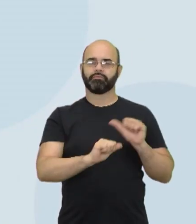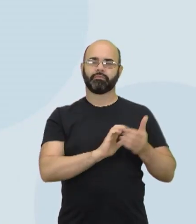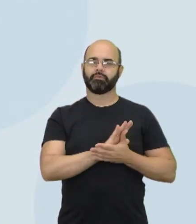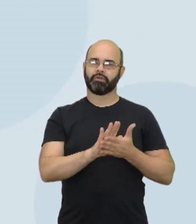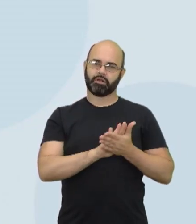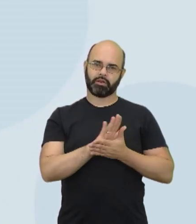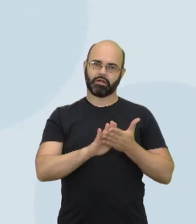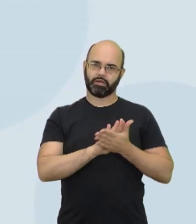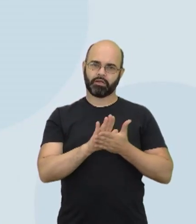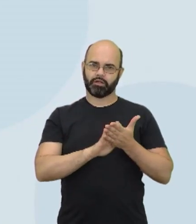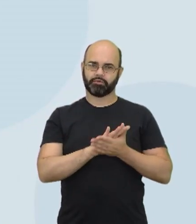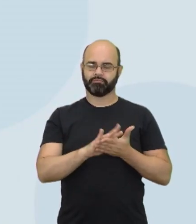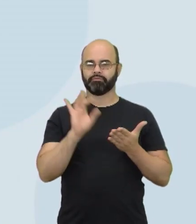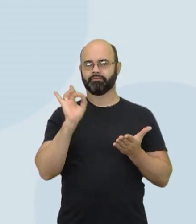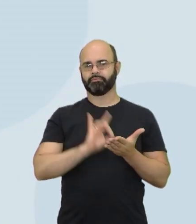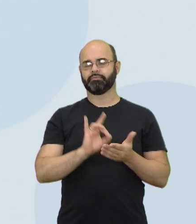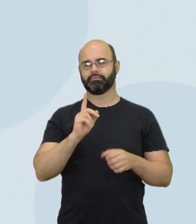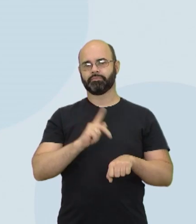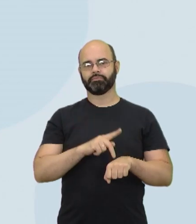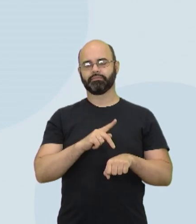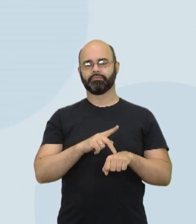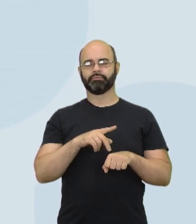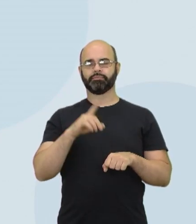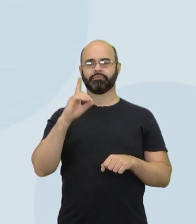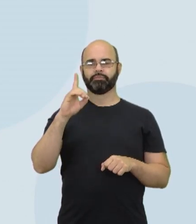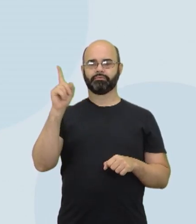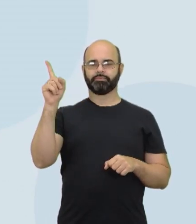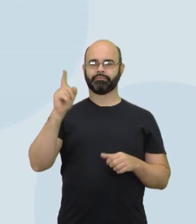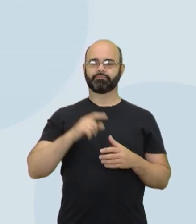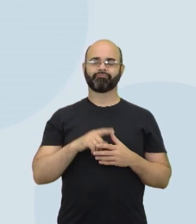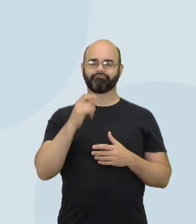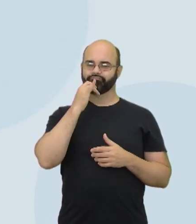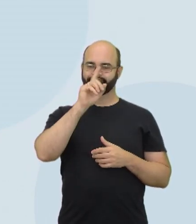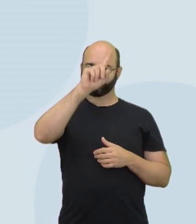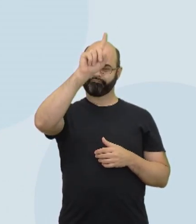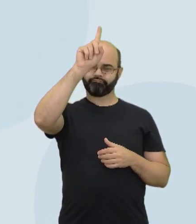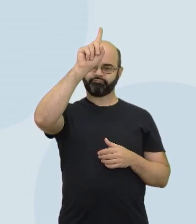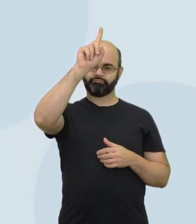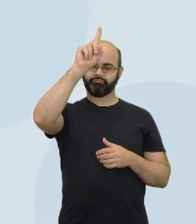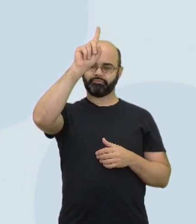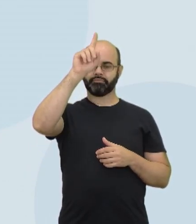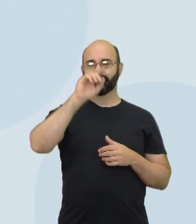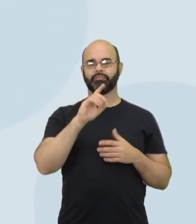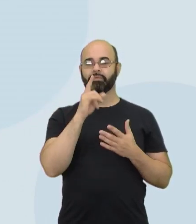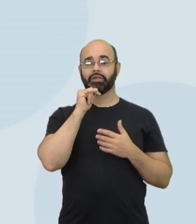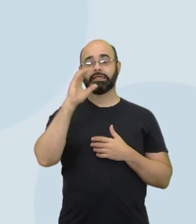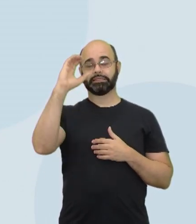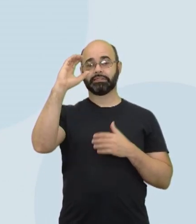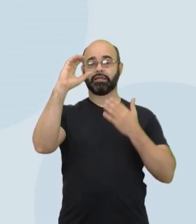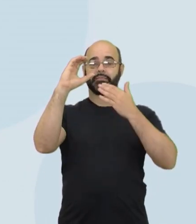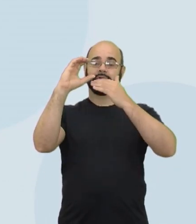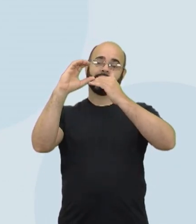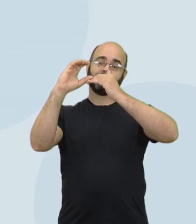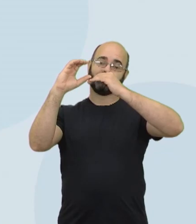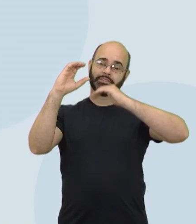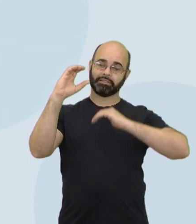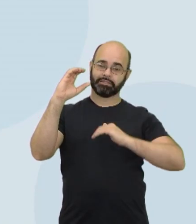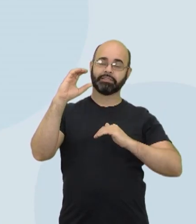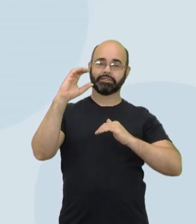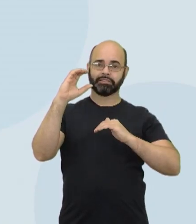né, seu original, mas ela não está representada na figura porque é o próprio C, só que o C dessa parte aí ele